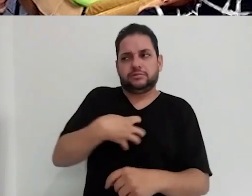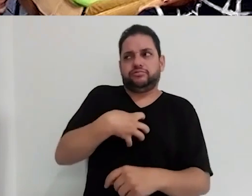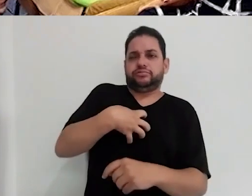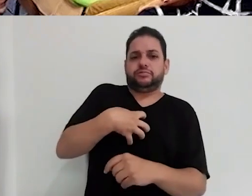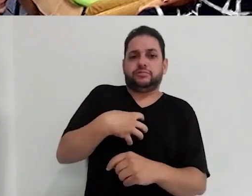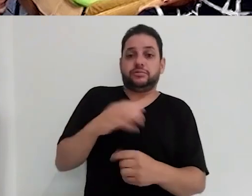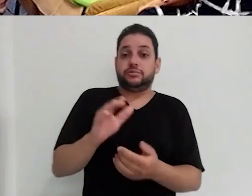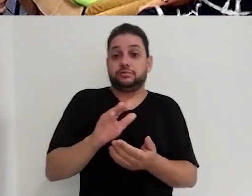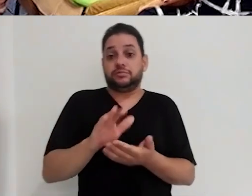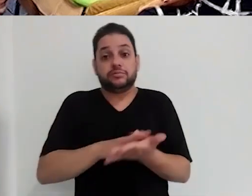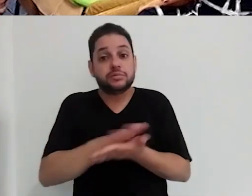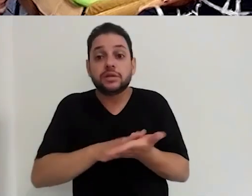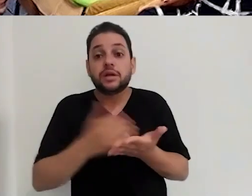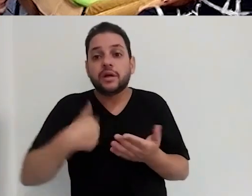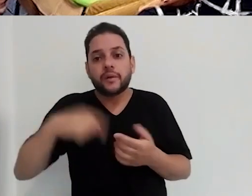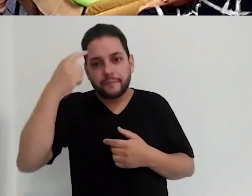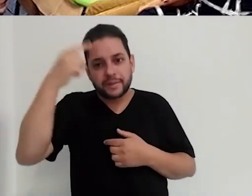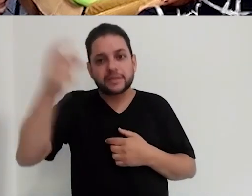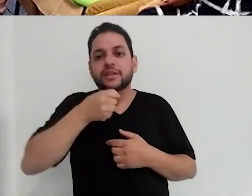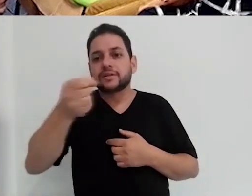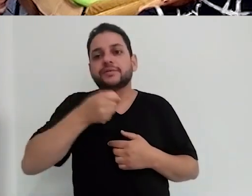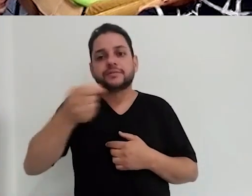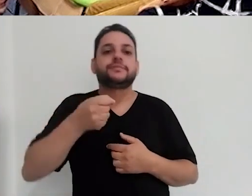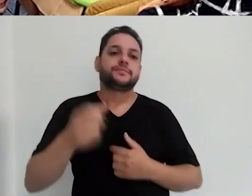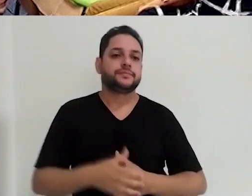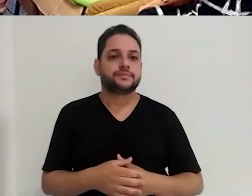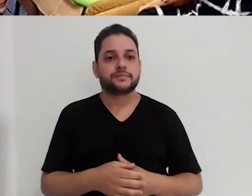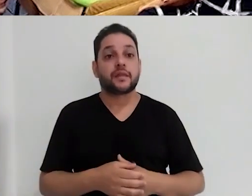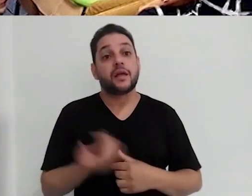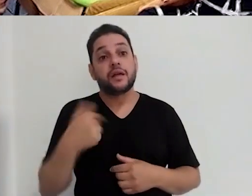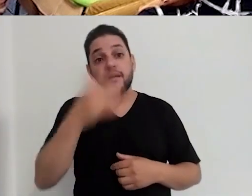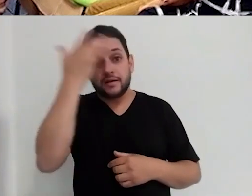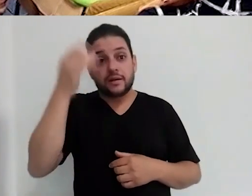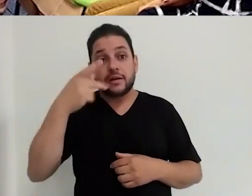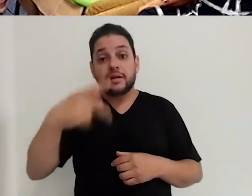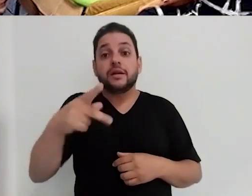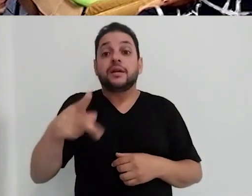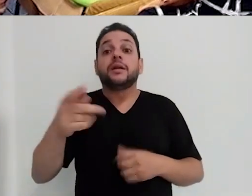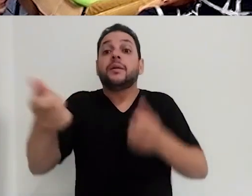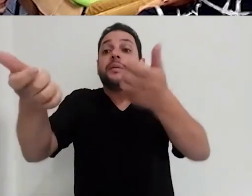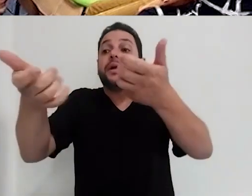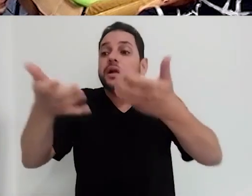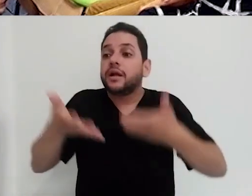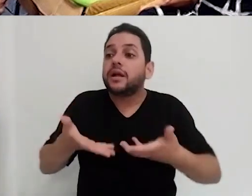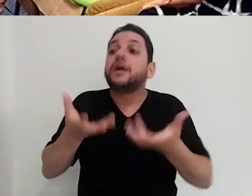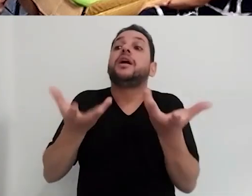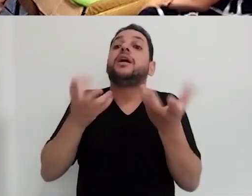entrevista mais difícil, assim, sabe? Que é o que a pessoa quer me contar.